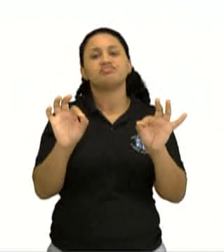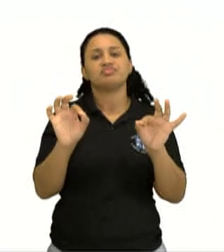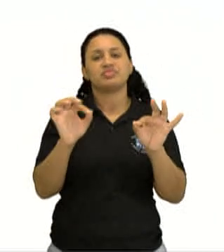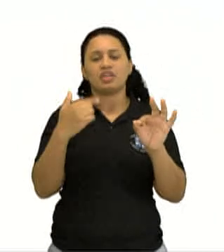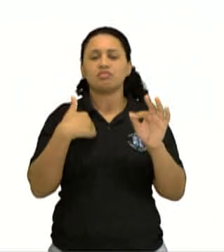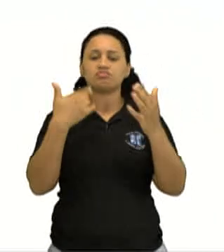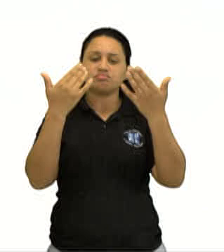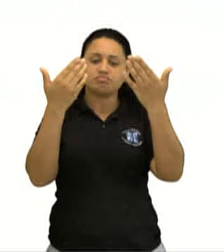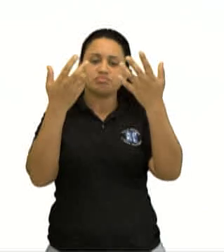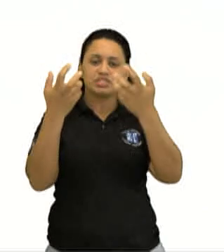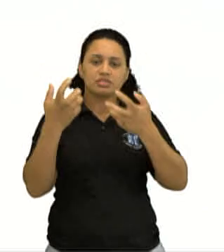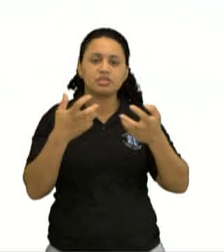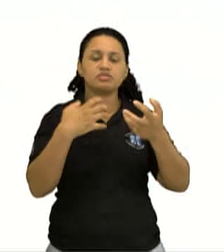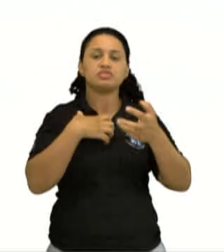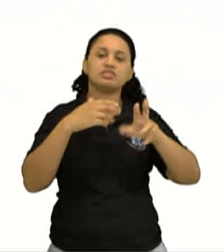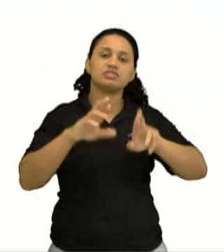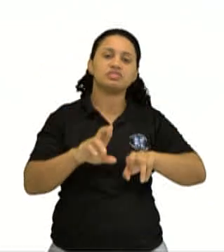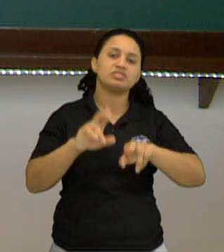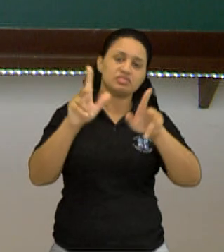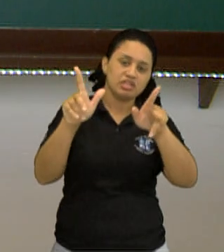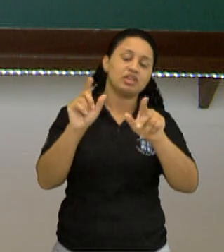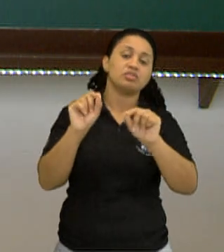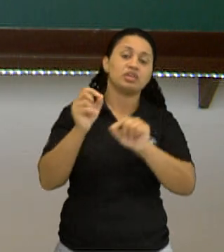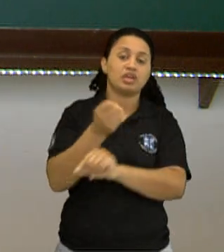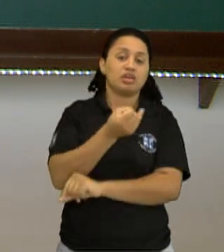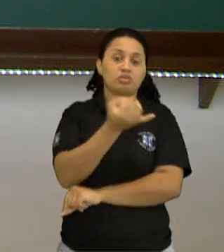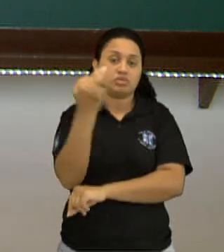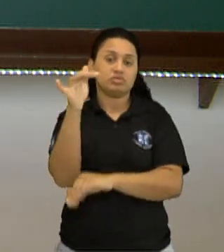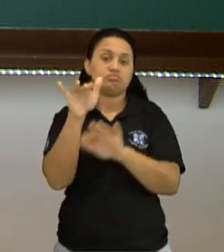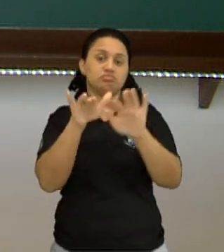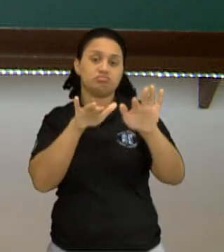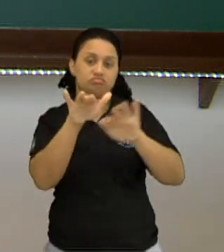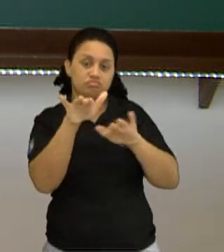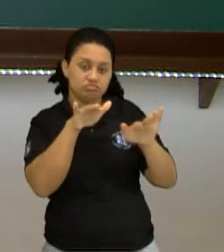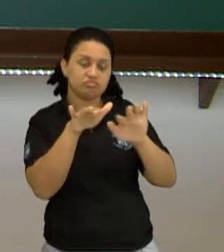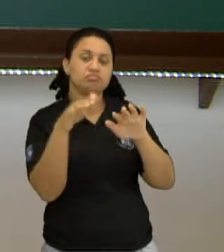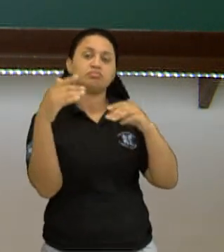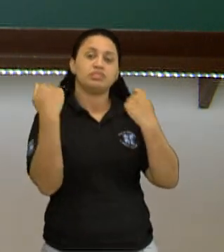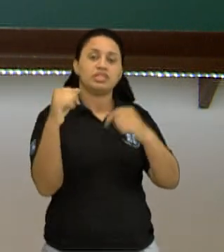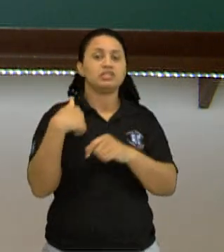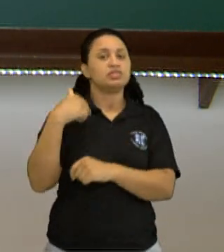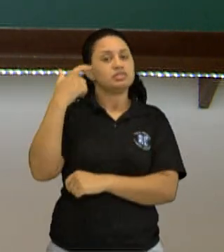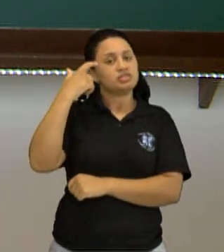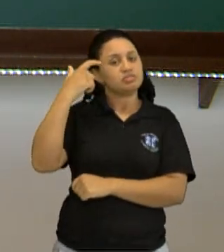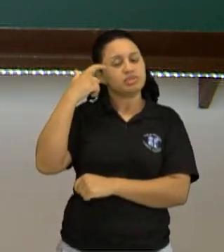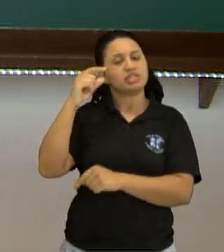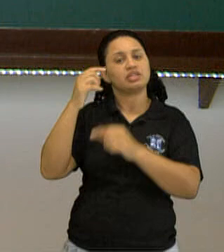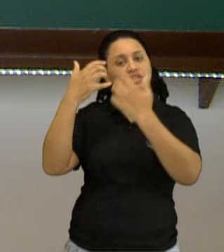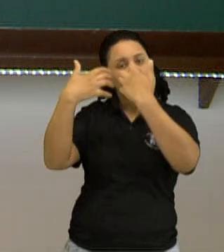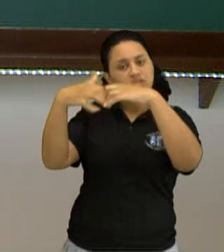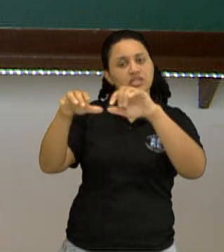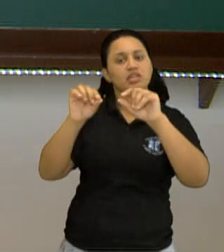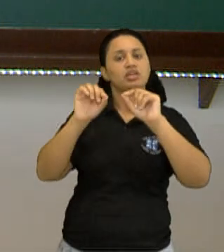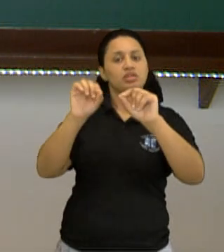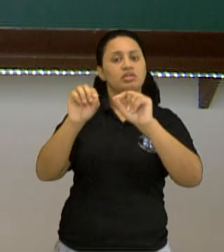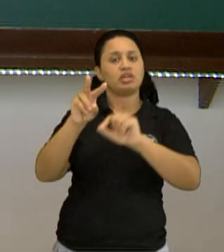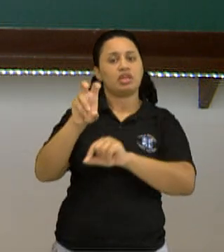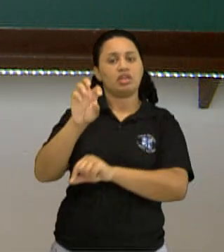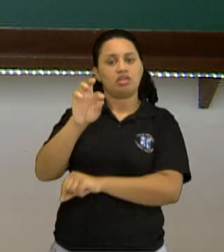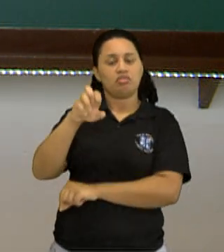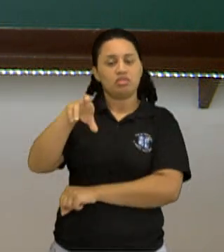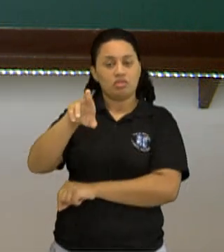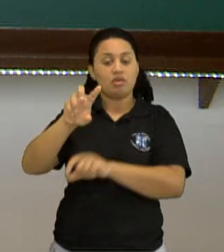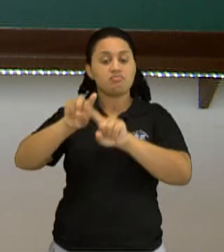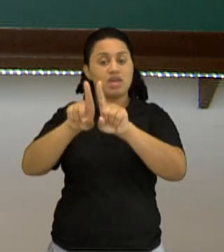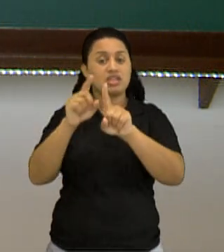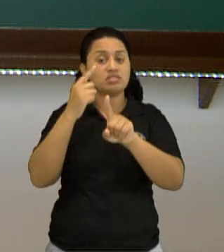maneira diferente. Eu estou analisando, quando eu analiso quantidade de movimento, eu tenho que pensar em vetor. Mas quando eu analiso em módulo, eu tenho que